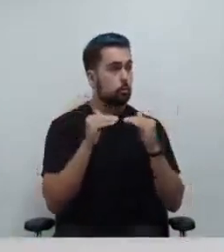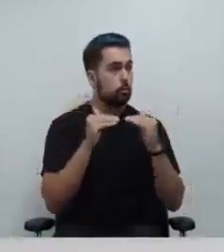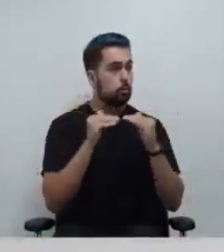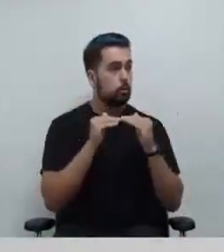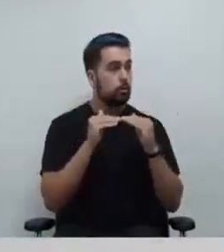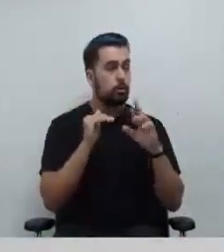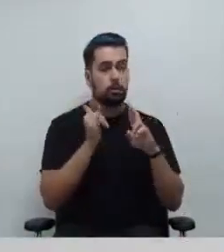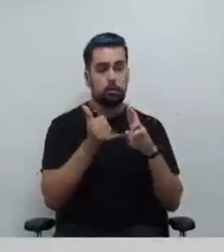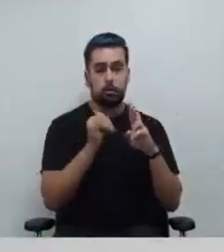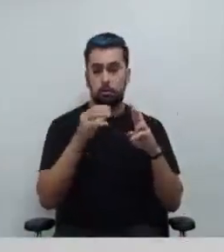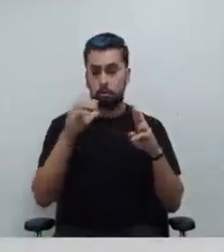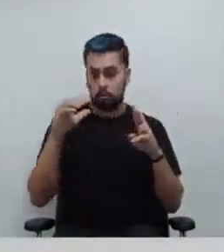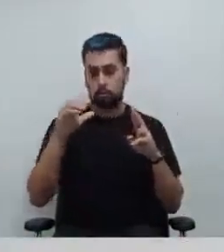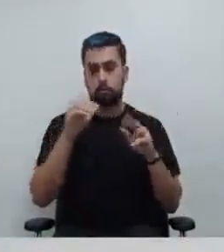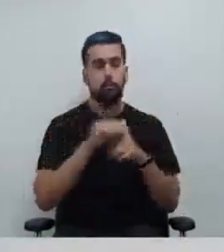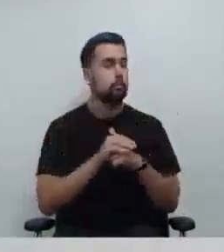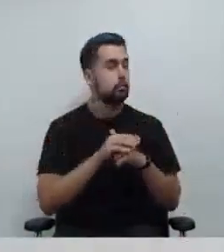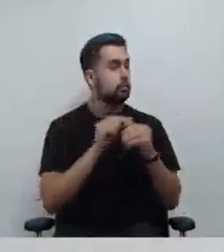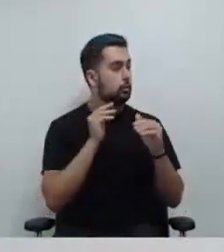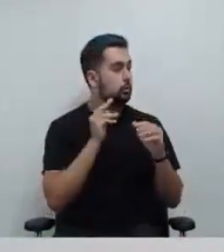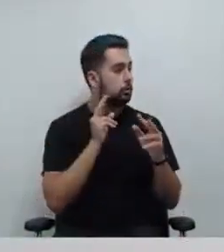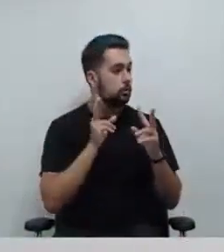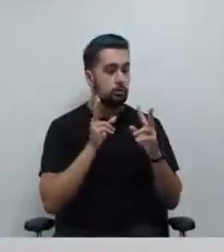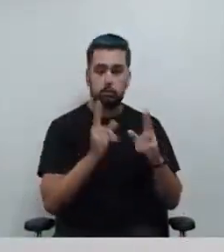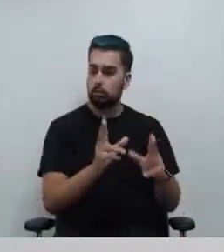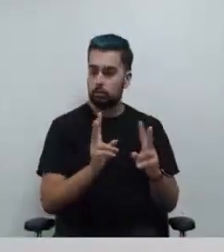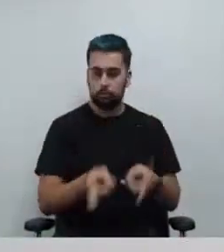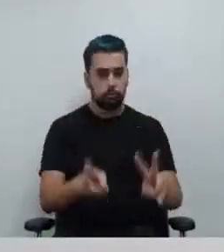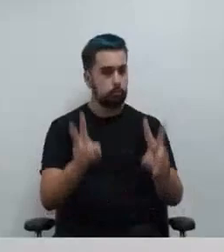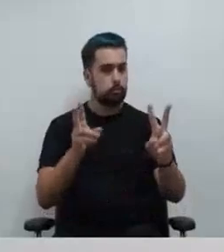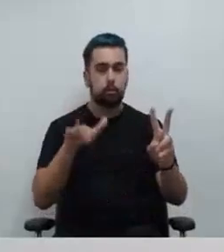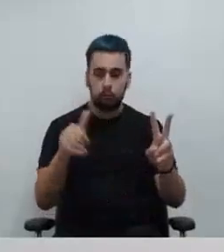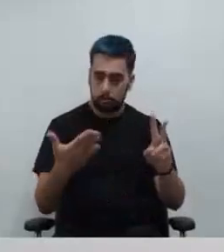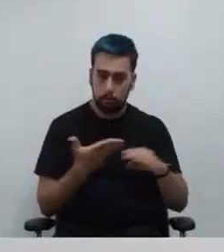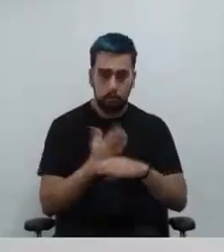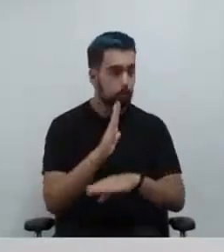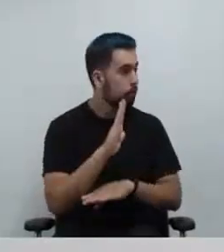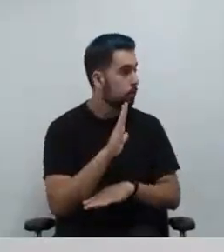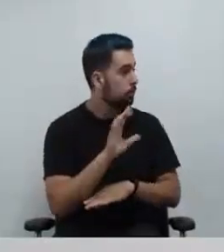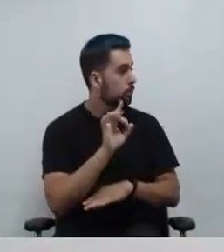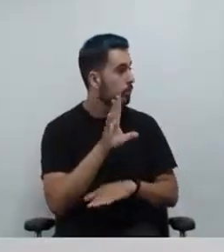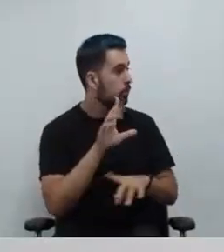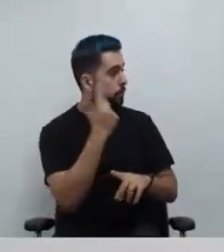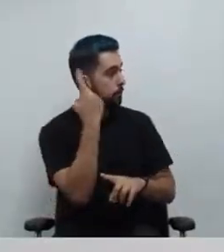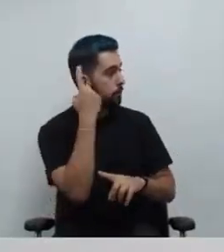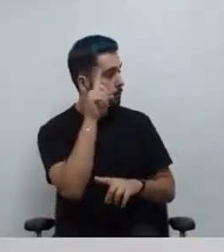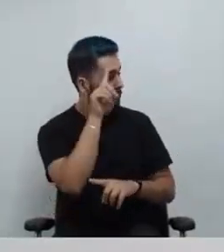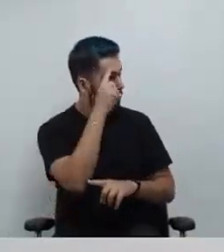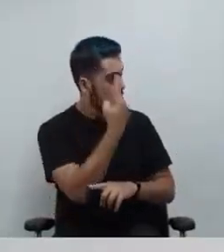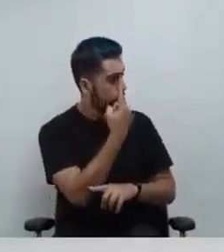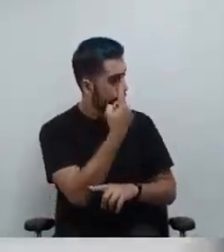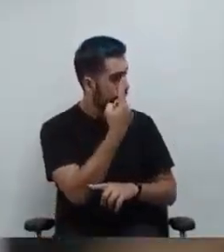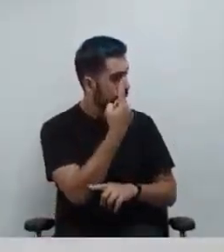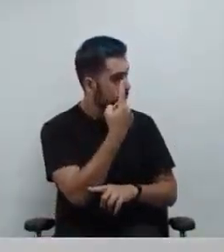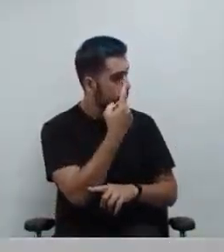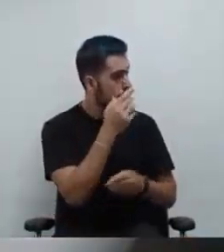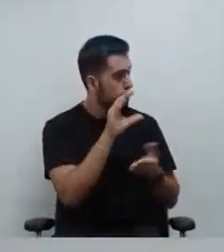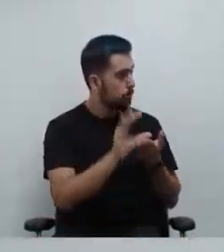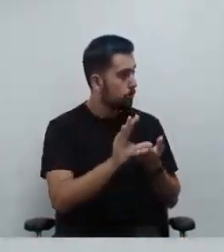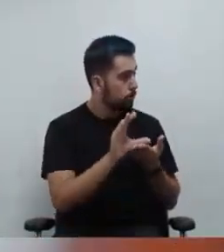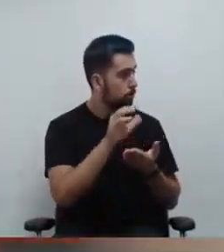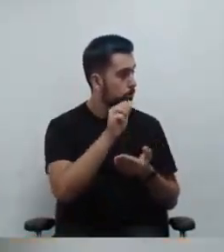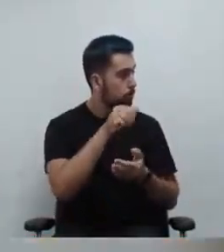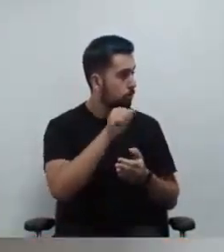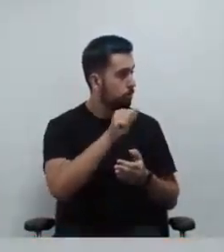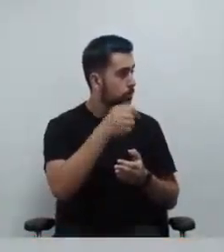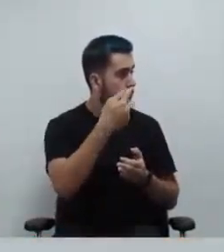relator permaneçam como estão. Então, portanto, aprovado aí nos termos do voto do conselheiro relator. Presidente. Conselheiro Luiz Felipe. Conselheiro Camarão,